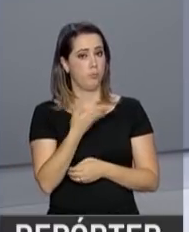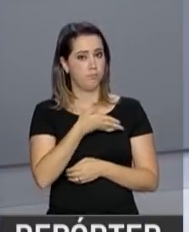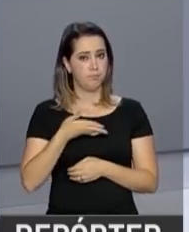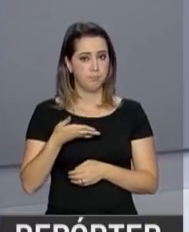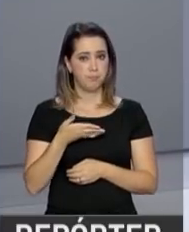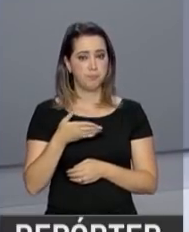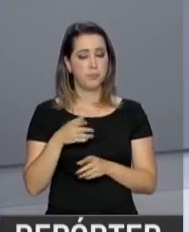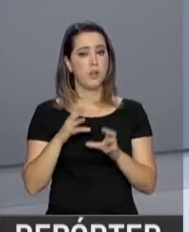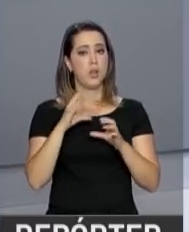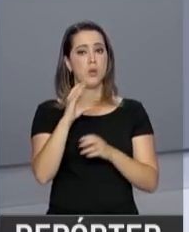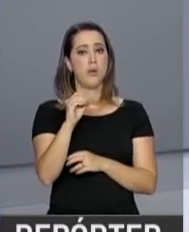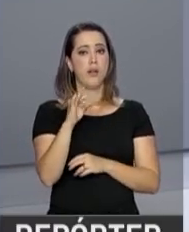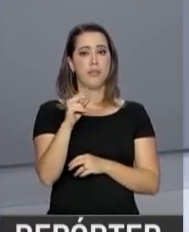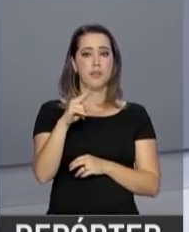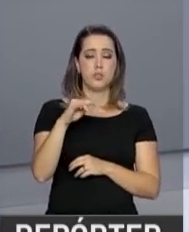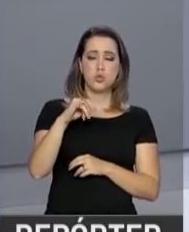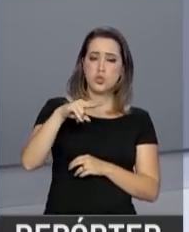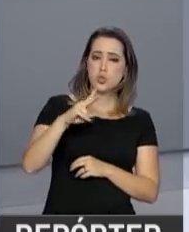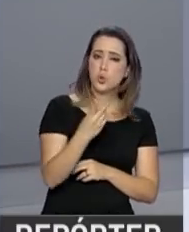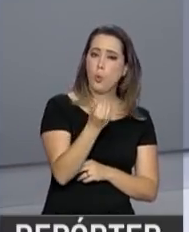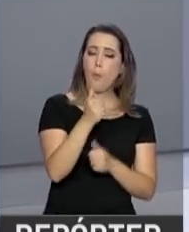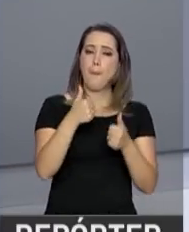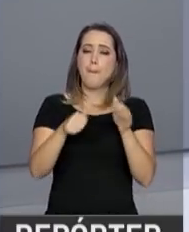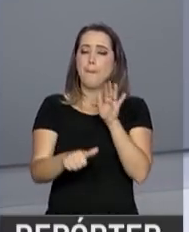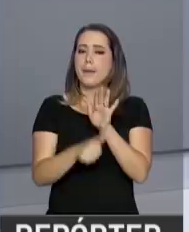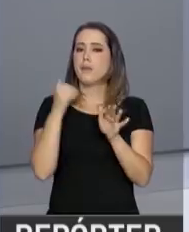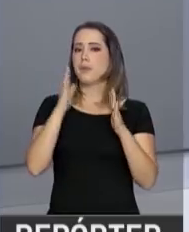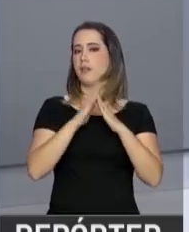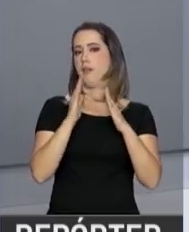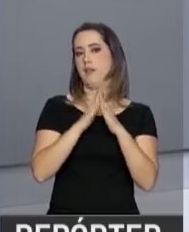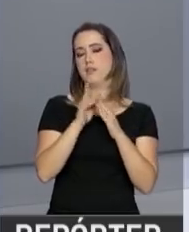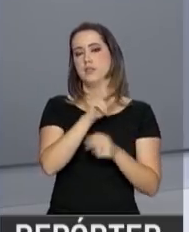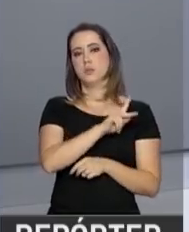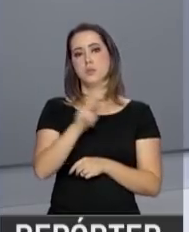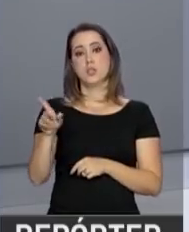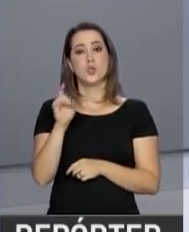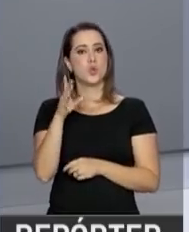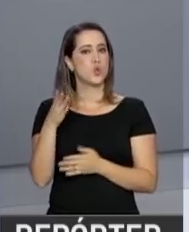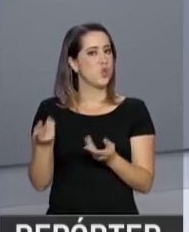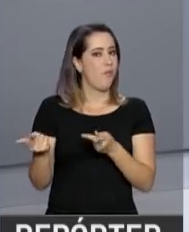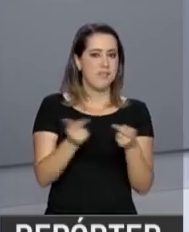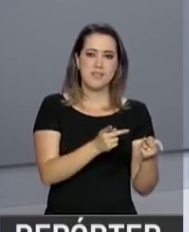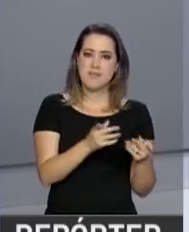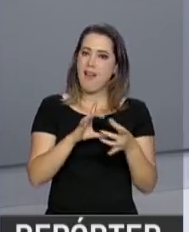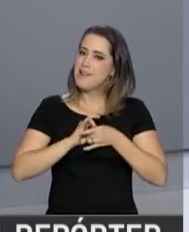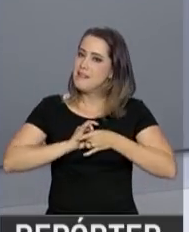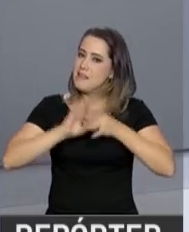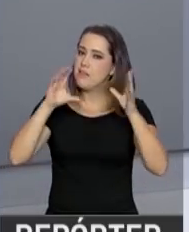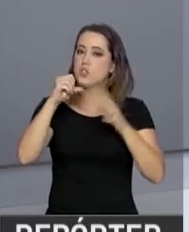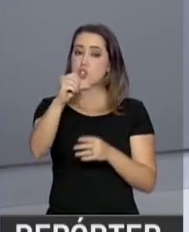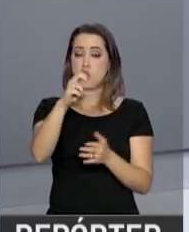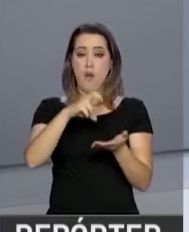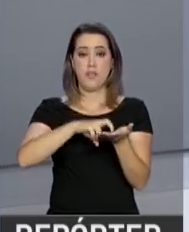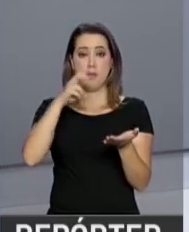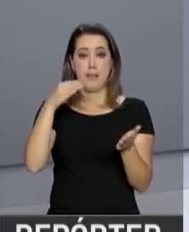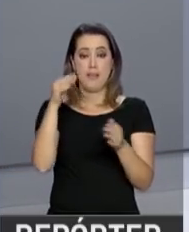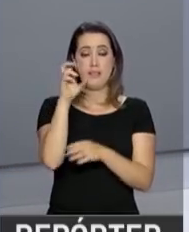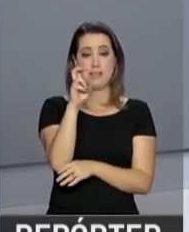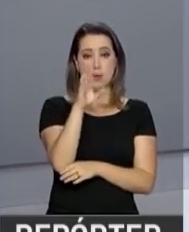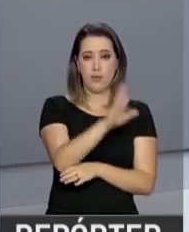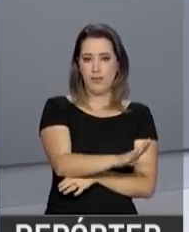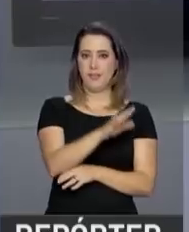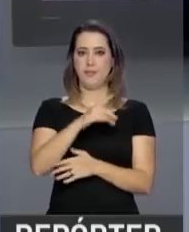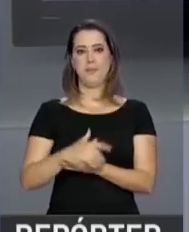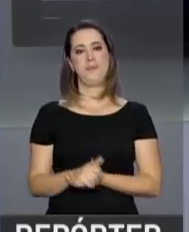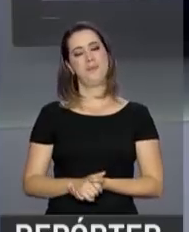visita@itamaraty.gov.br. Já no Catetinho, que é a primeira residência oficial do presidente em Brasília, basta aparecer por lá, das 9 da manhã até às 5 da